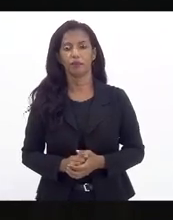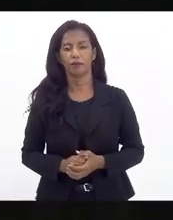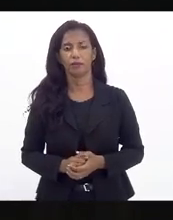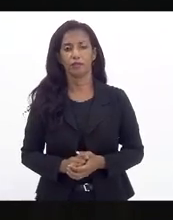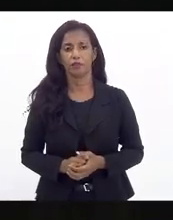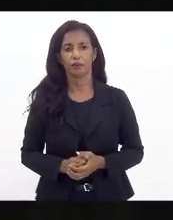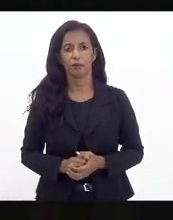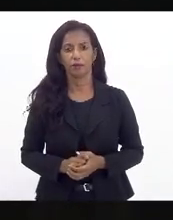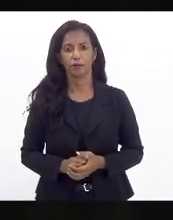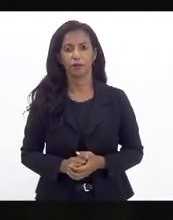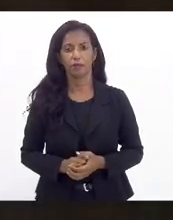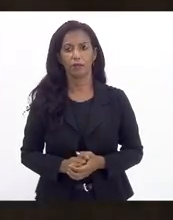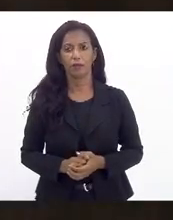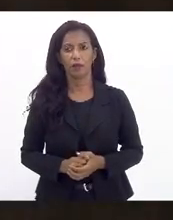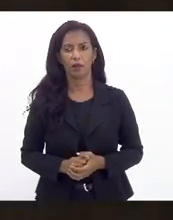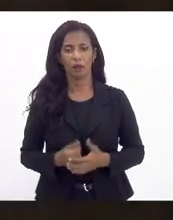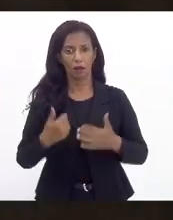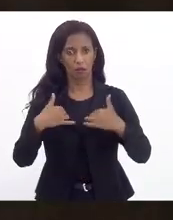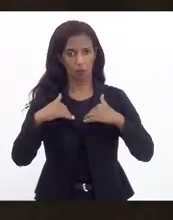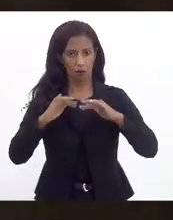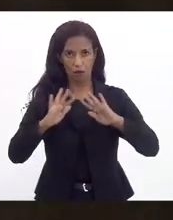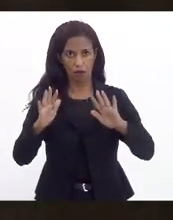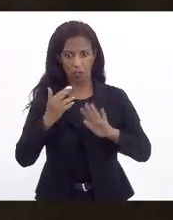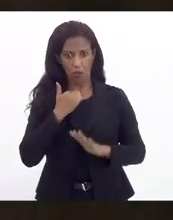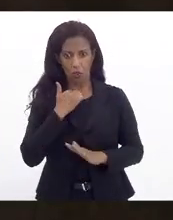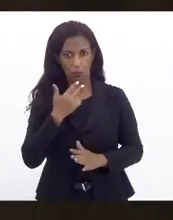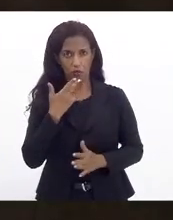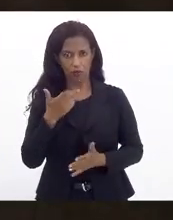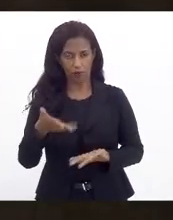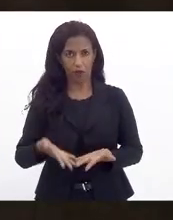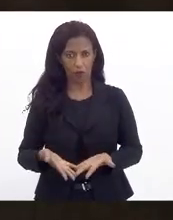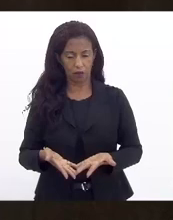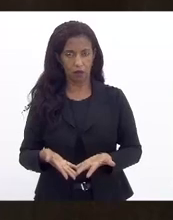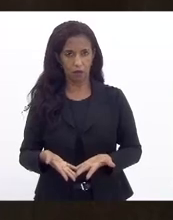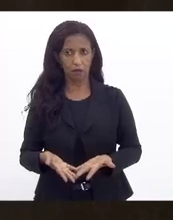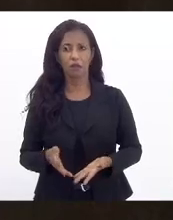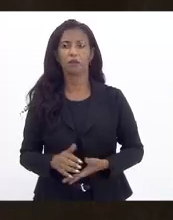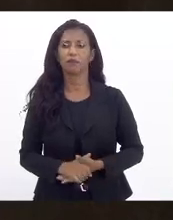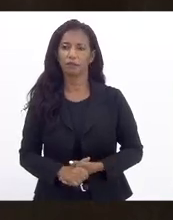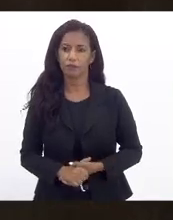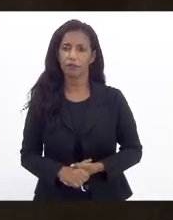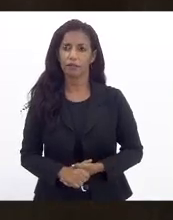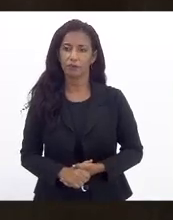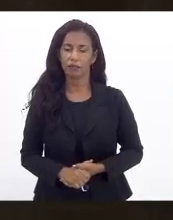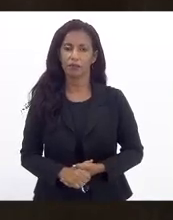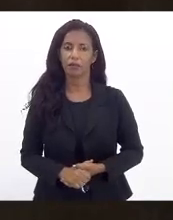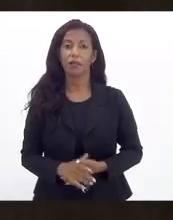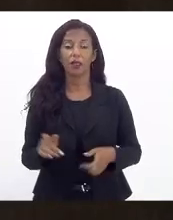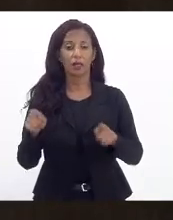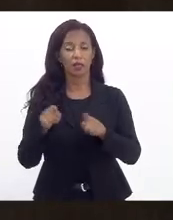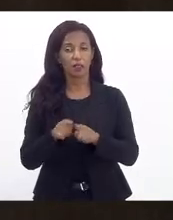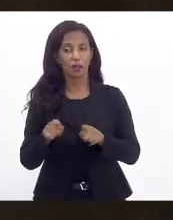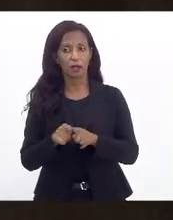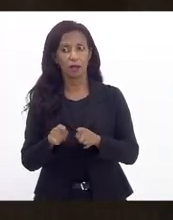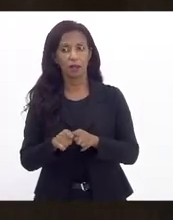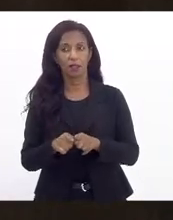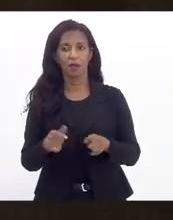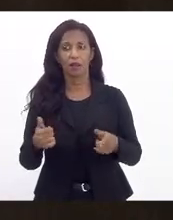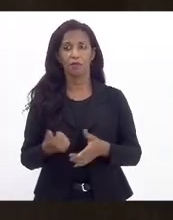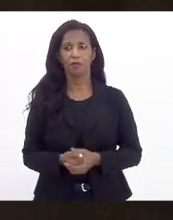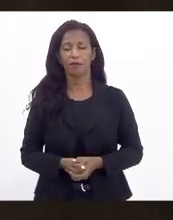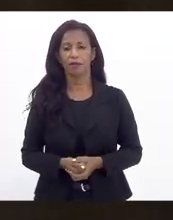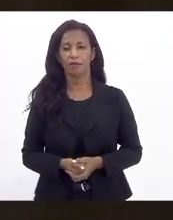mas isso não quer dizer que eu não possa falar posso falar sempre por favor e por último vou primeiro